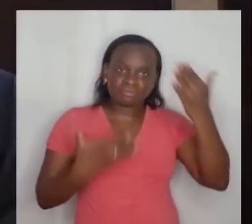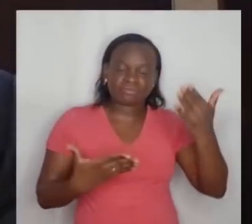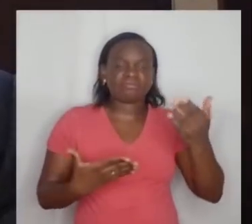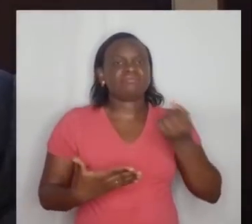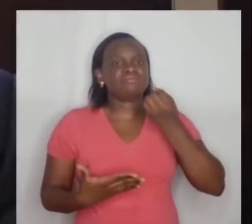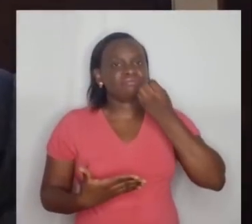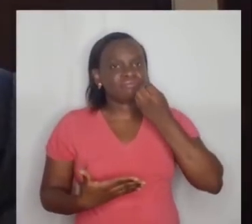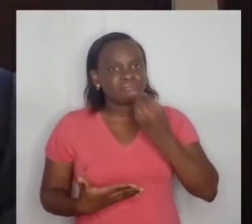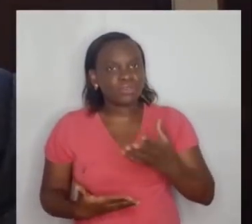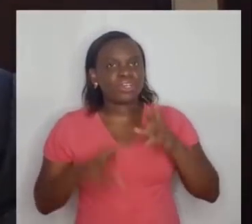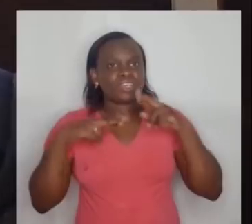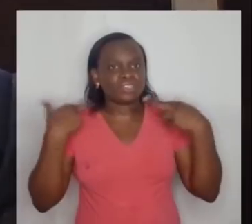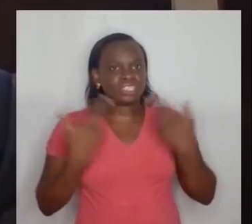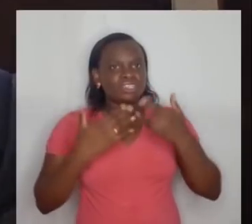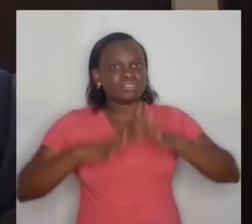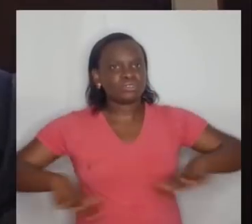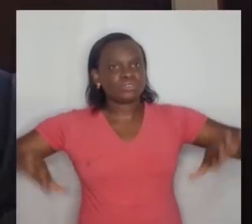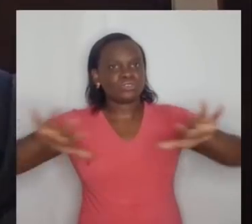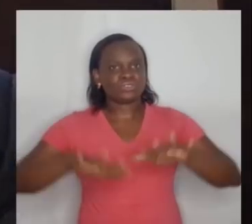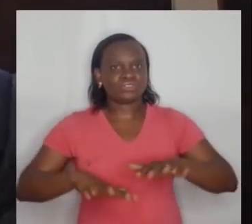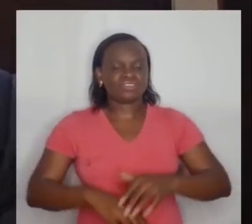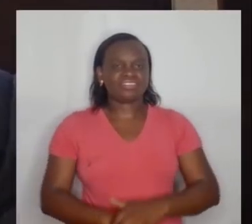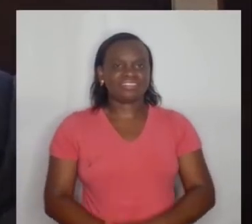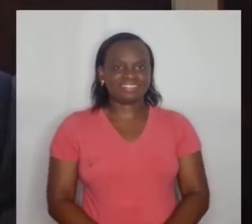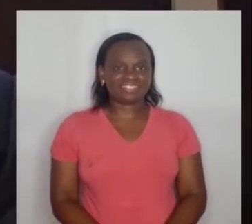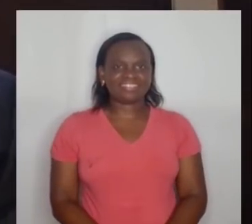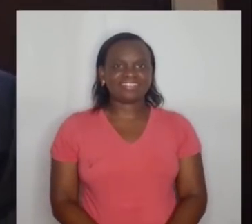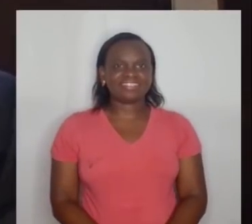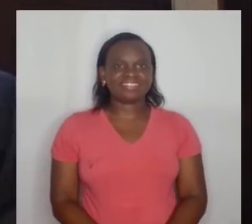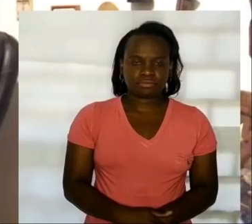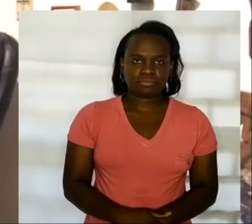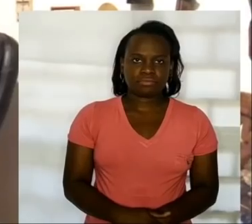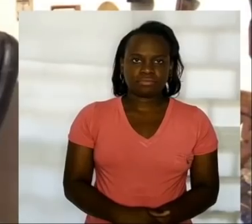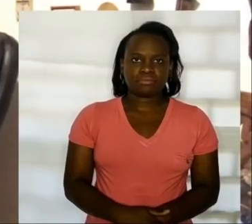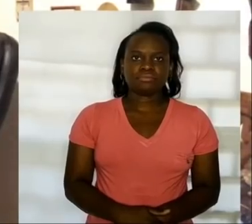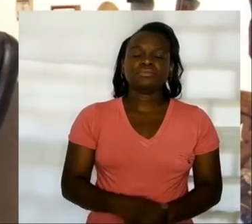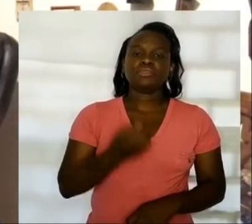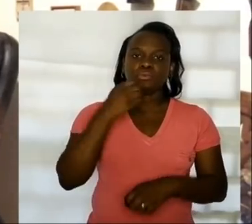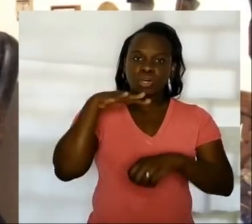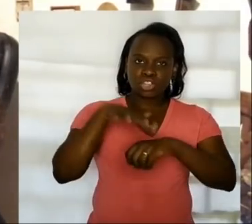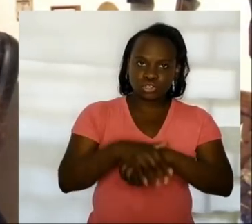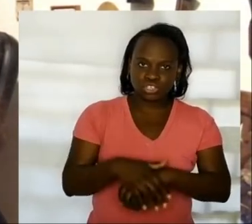e uma boa reunião para todos.